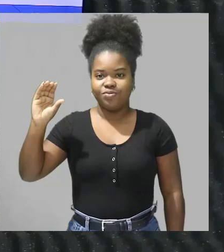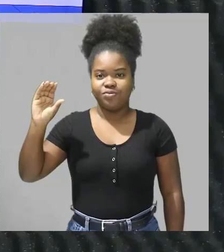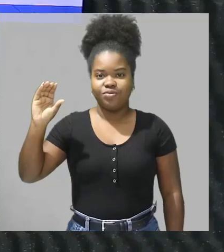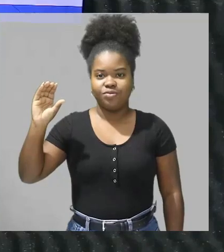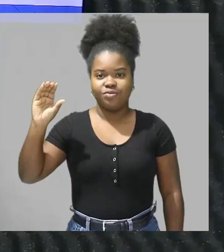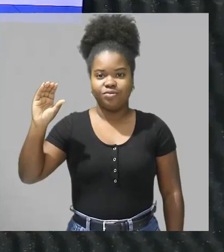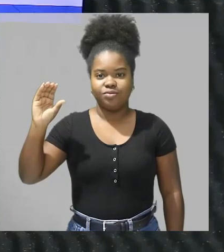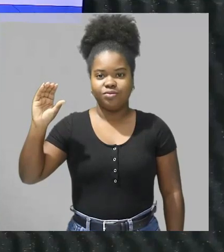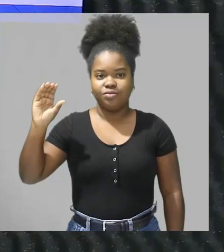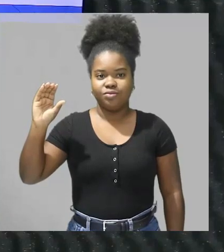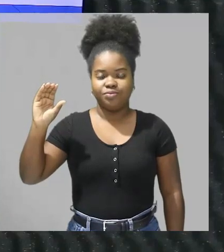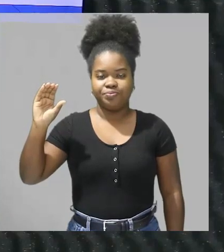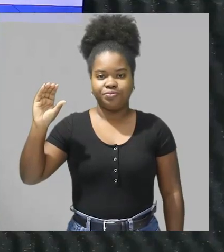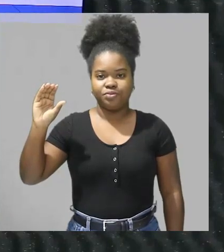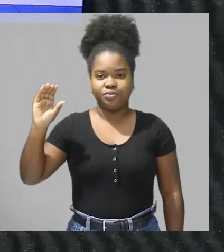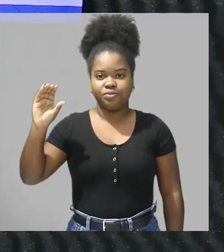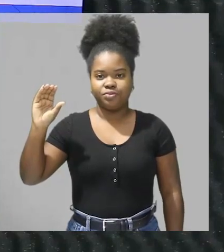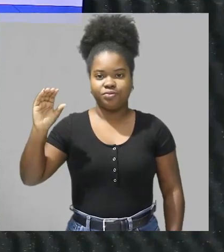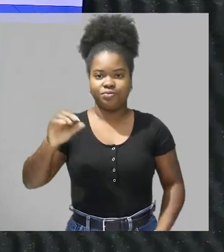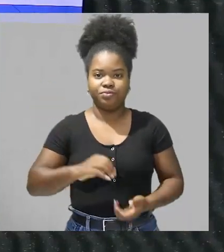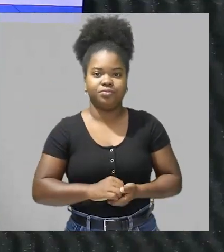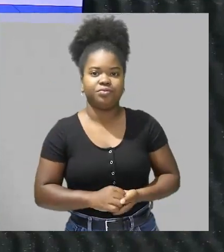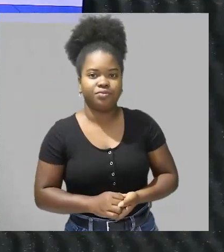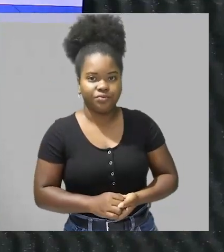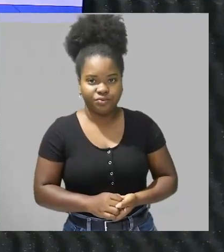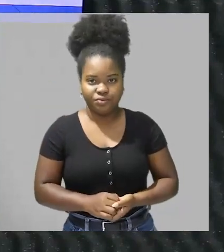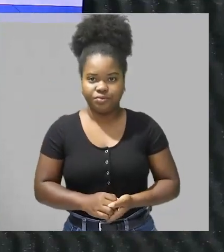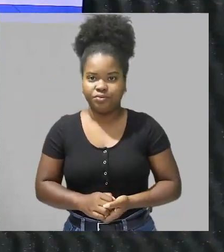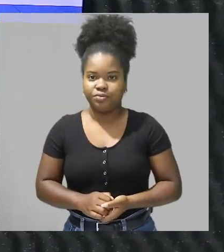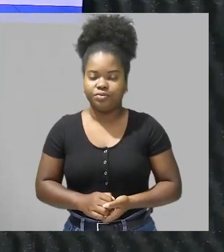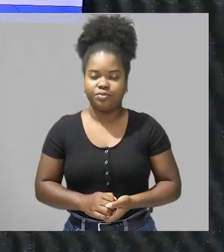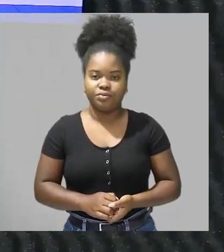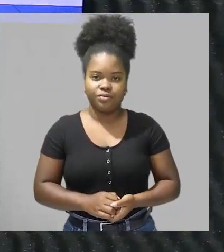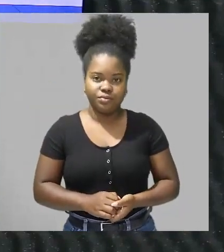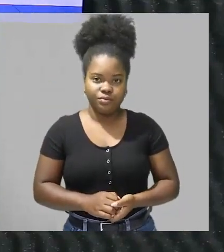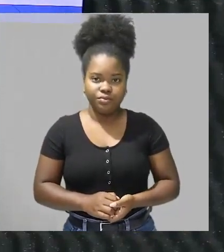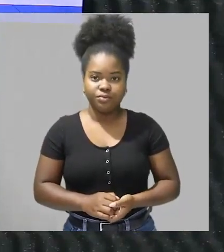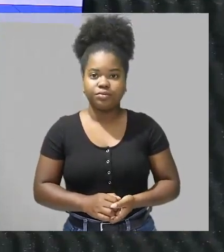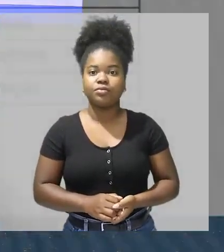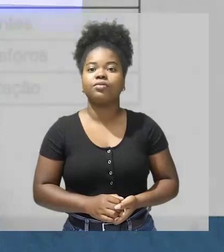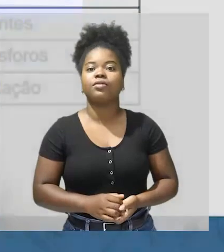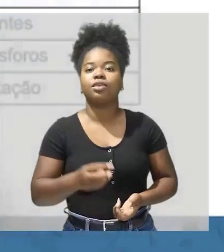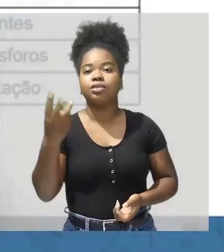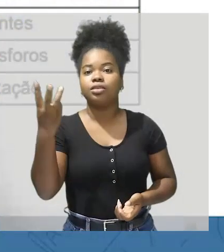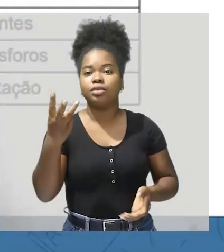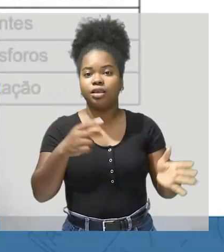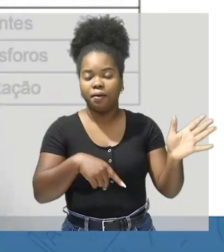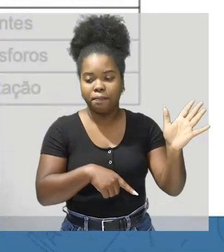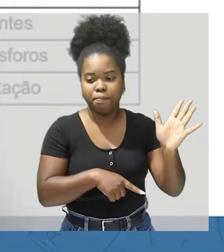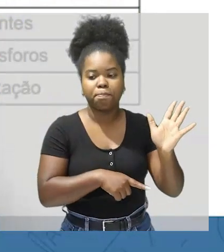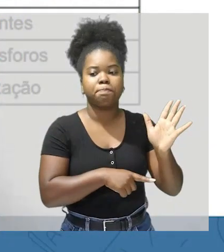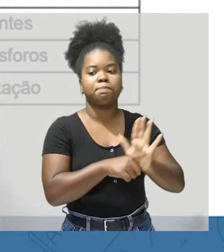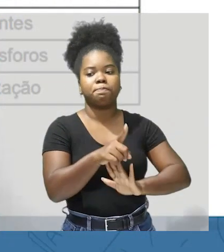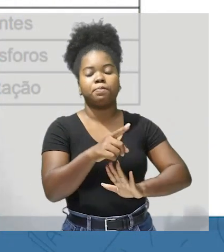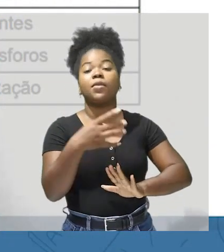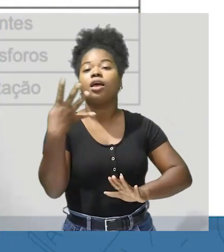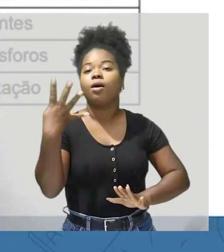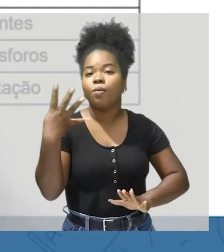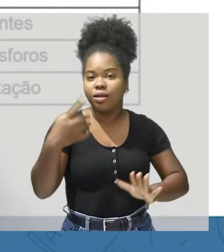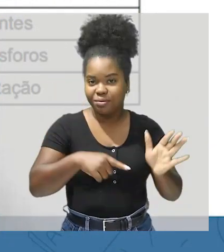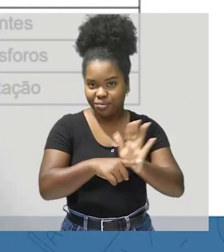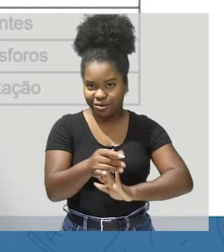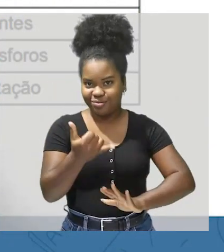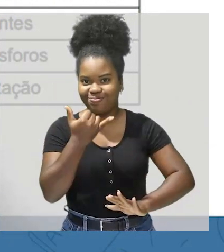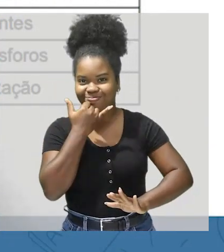vai acontecer a decantação do material próxima questão o